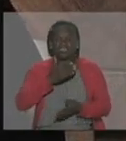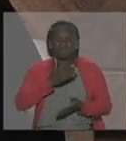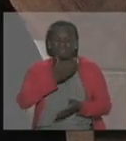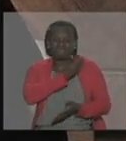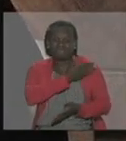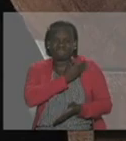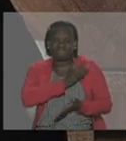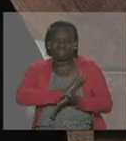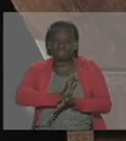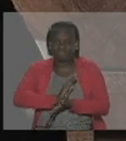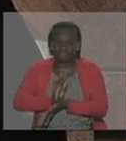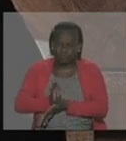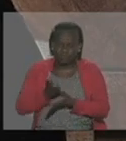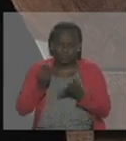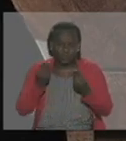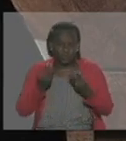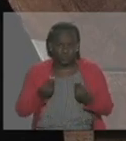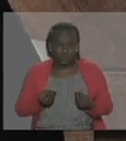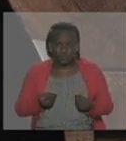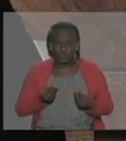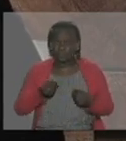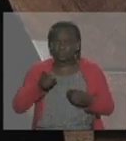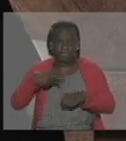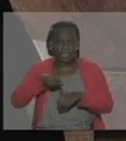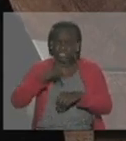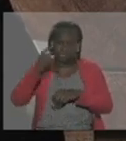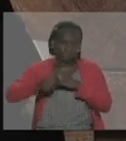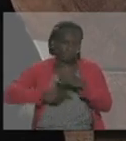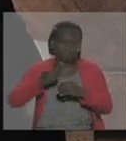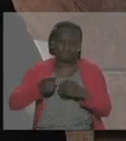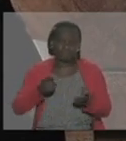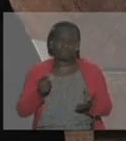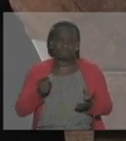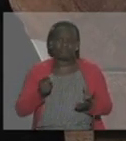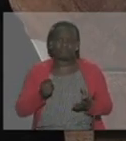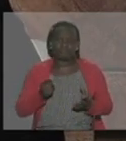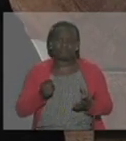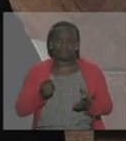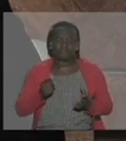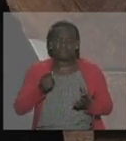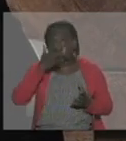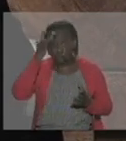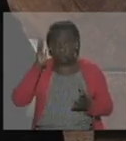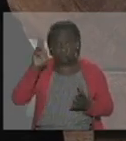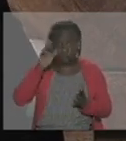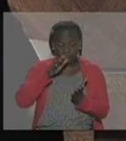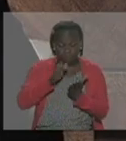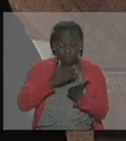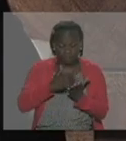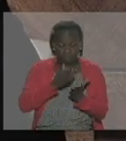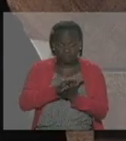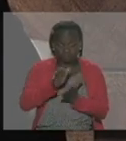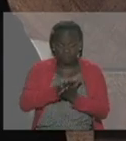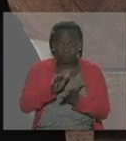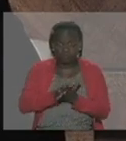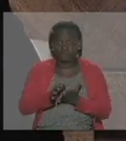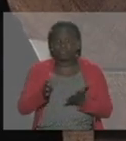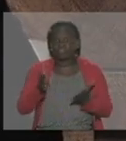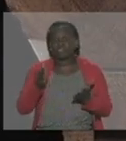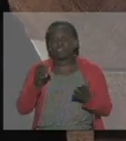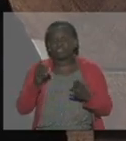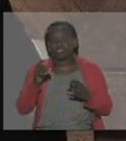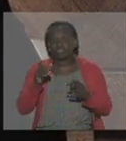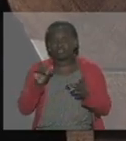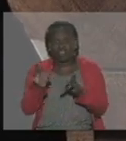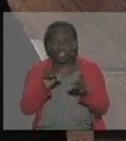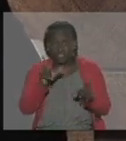um preconceito imenso internacional dos editores e dos livreiros contra